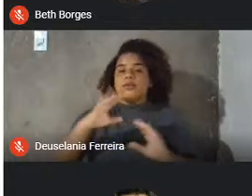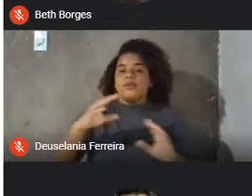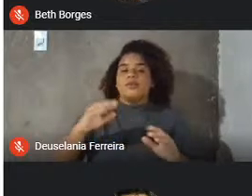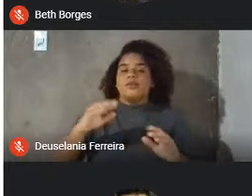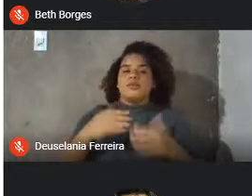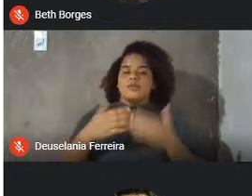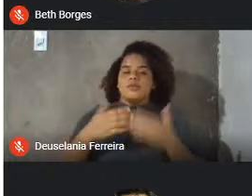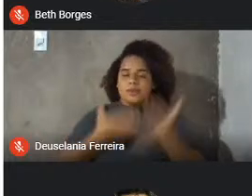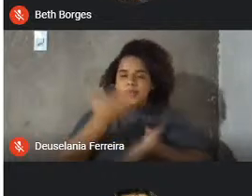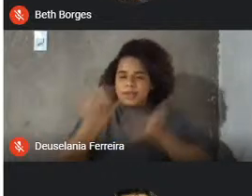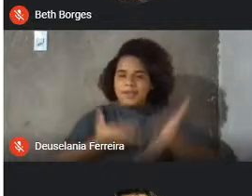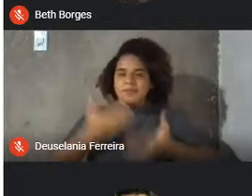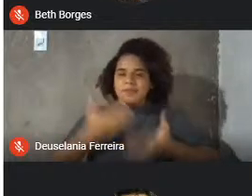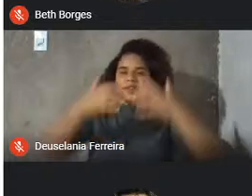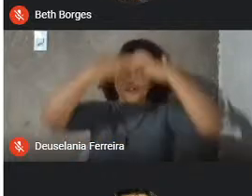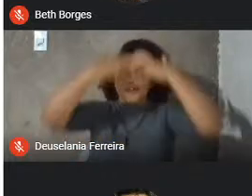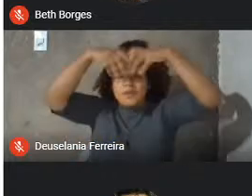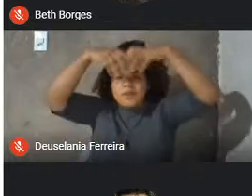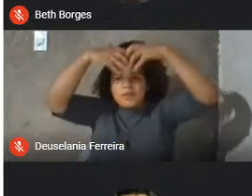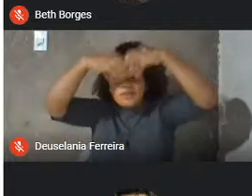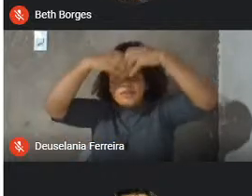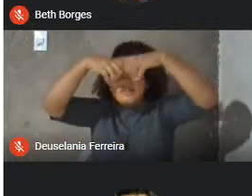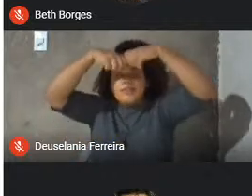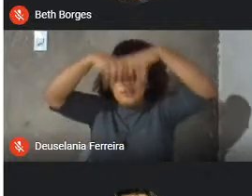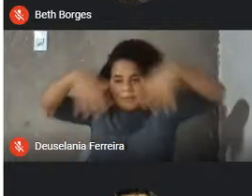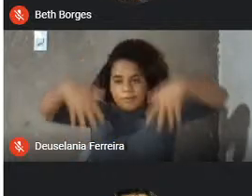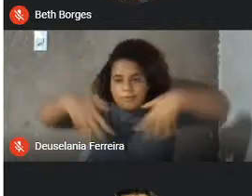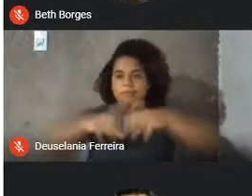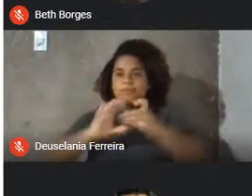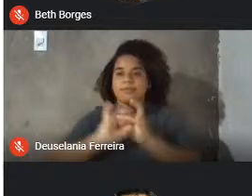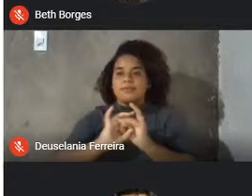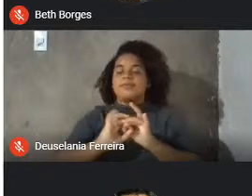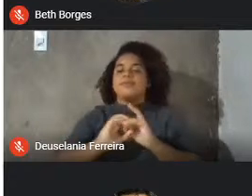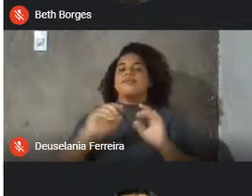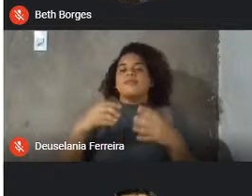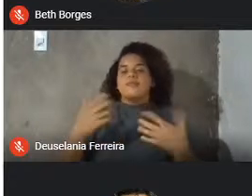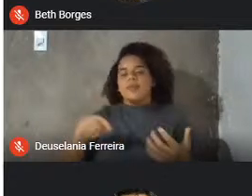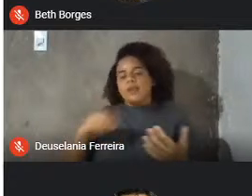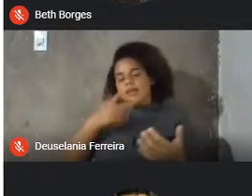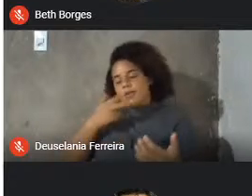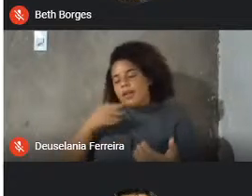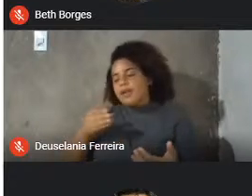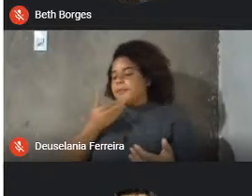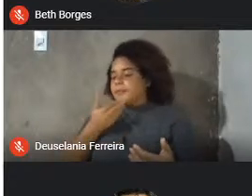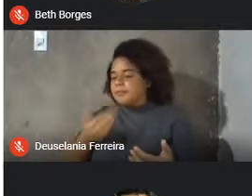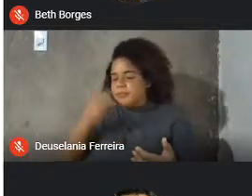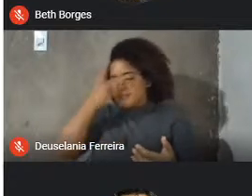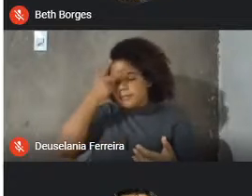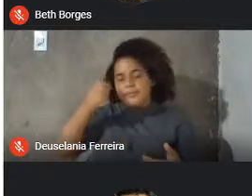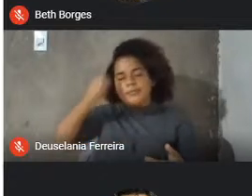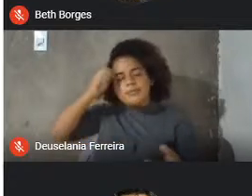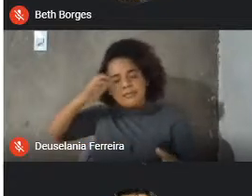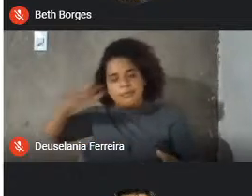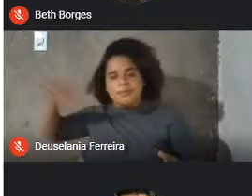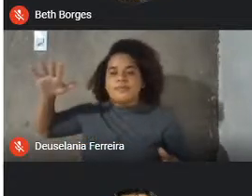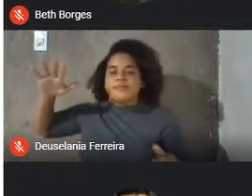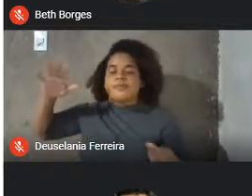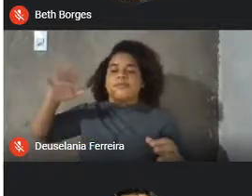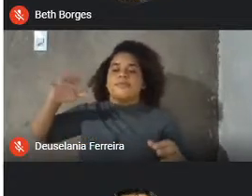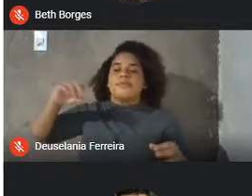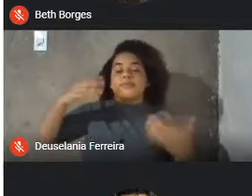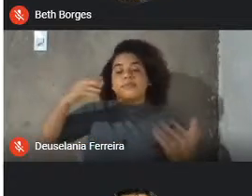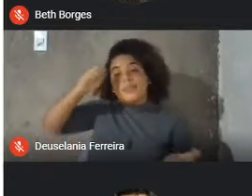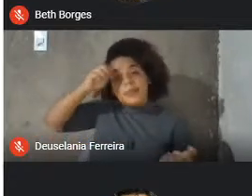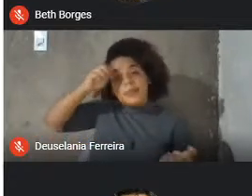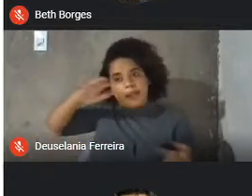pessoa imaginar. Quando ela imagina, ela já está pedindo para ela fechar os olhos e imaginar, ela já está